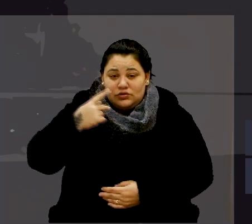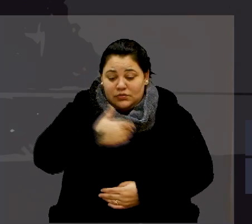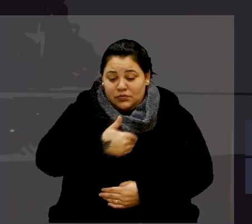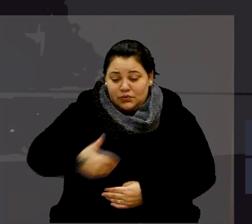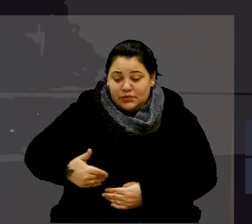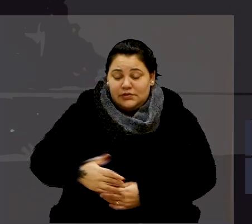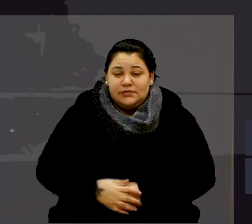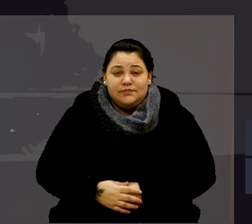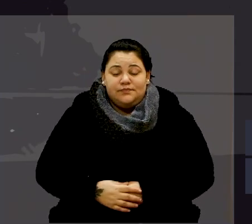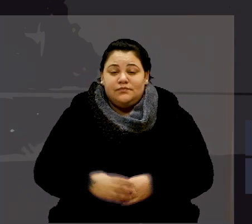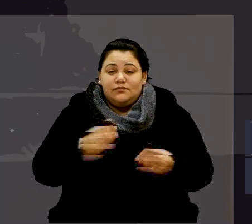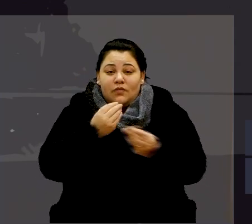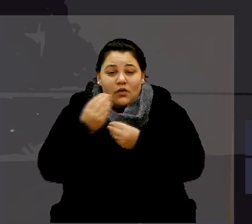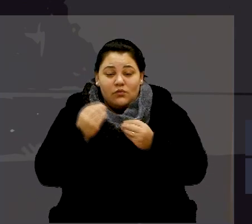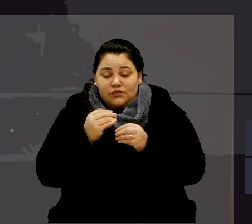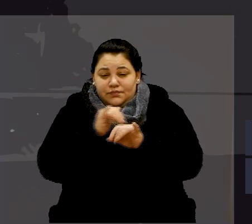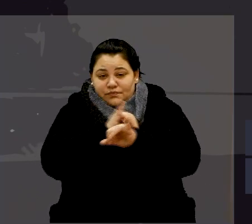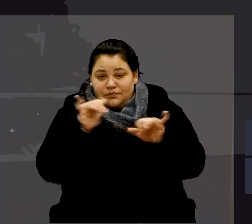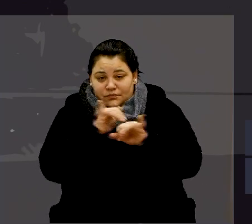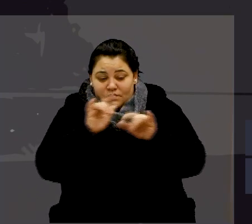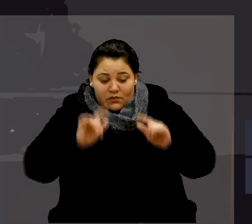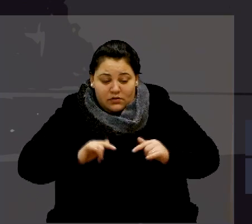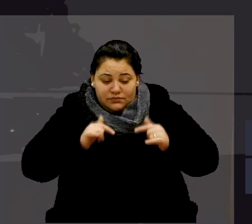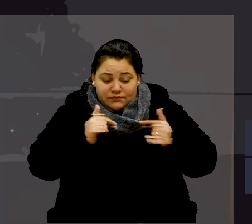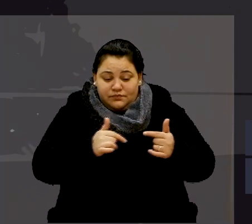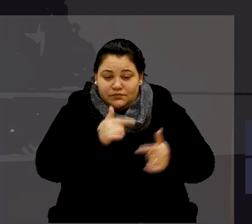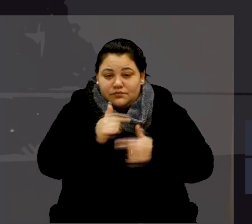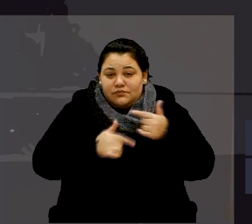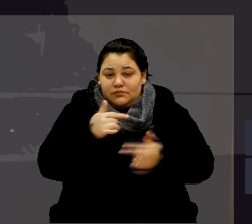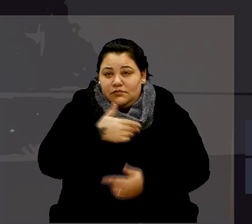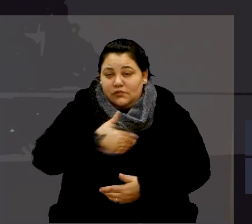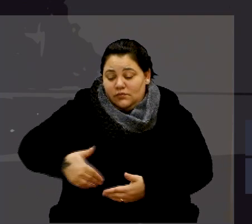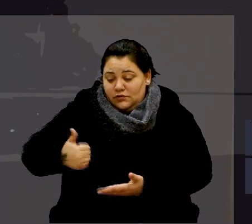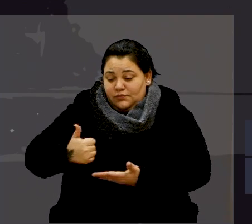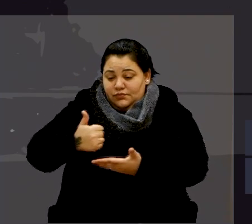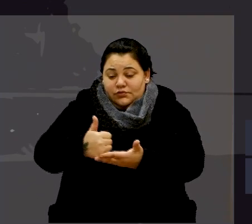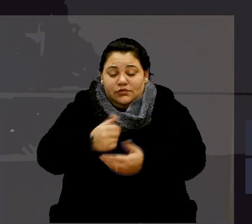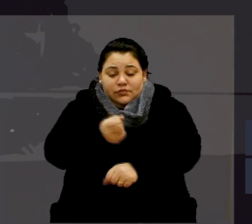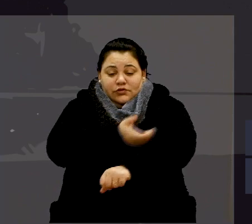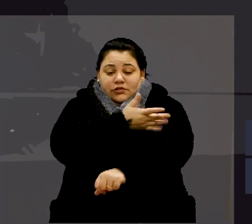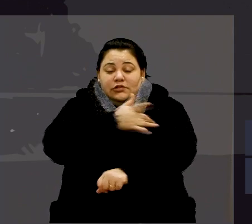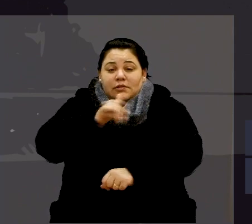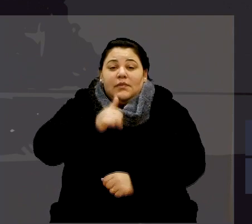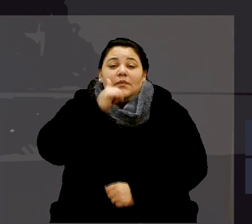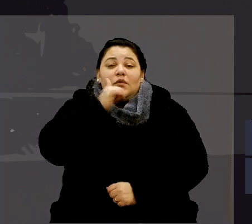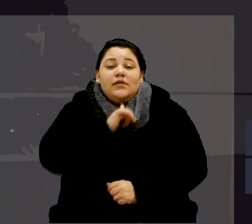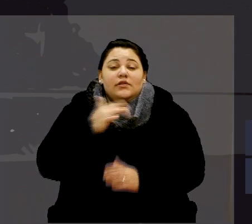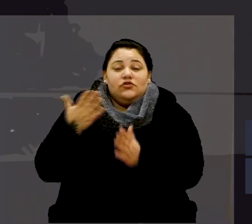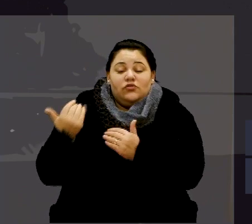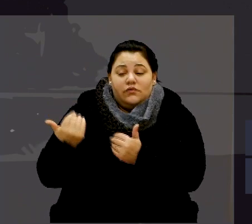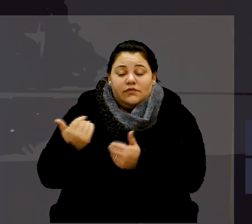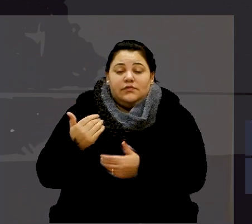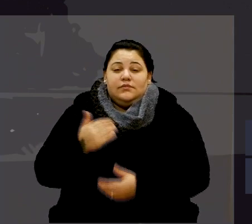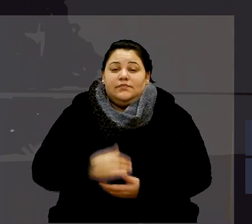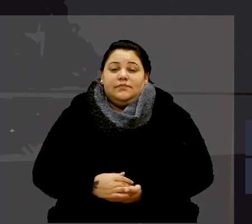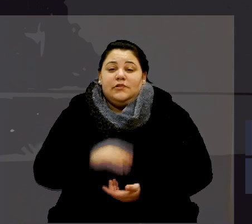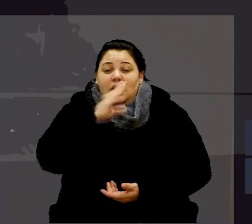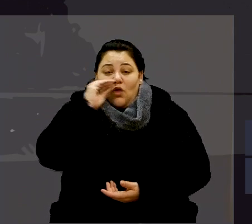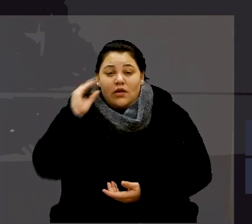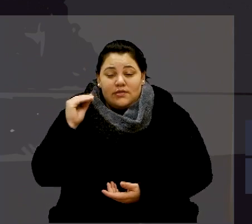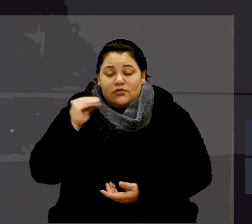das campanhas, das ações de serviço público de apoio emocional são para mulheres e jovens e